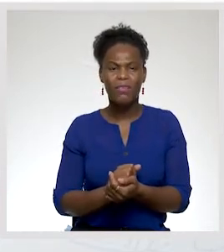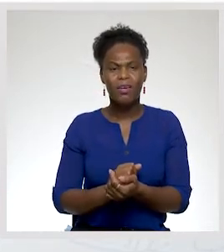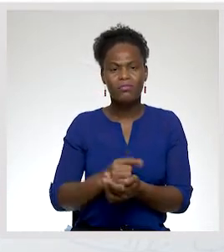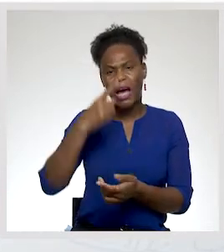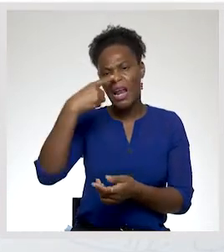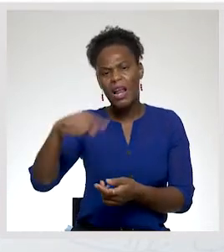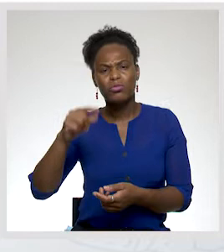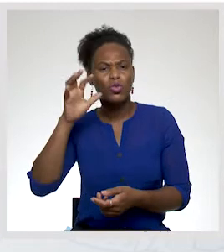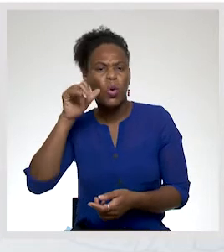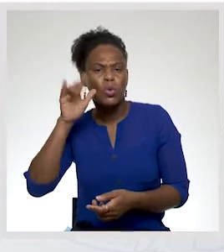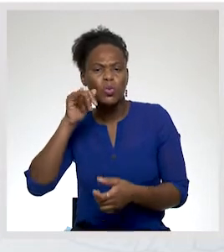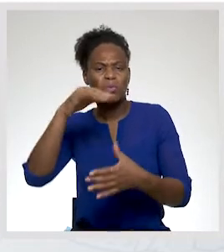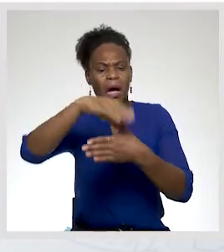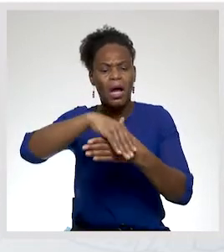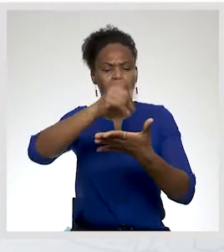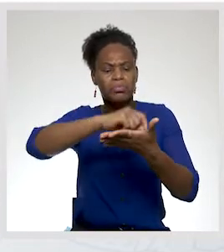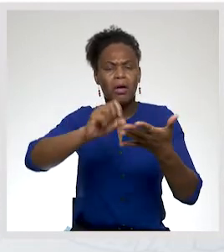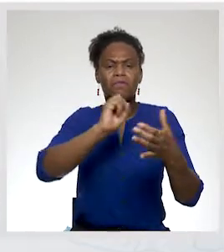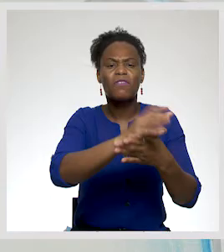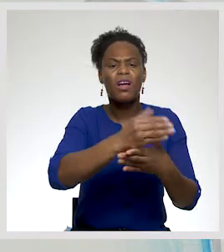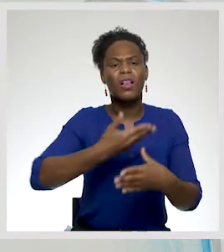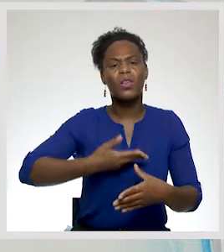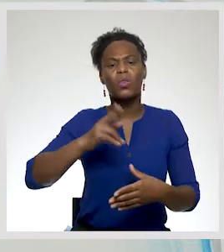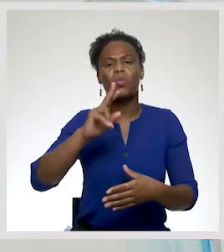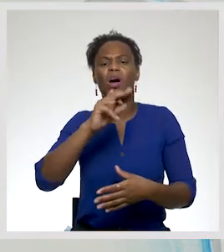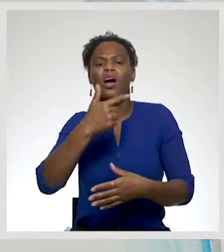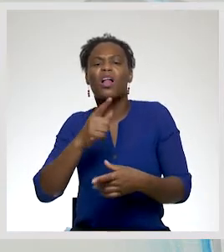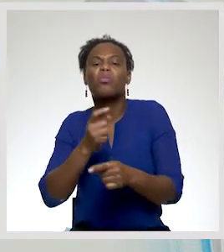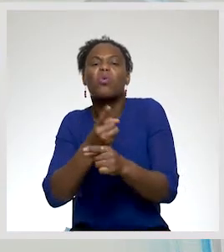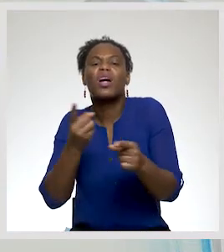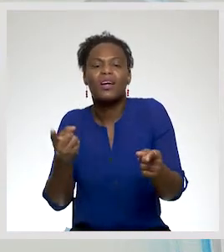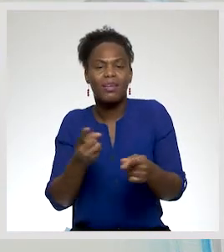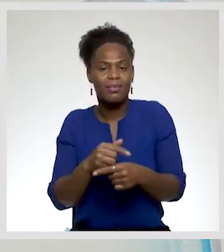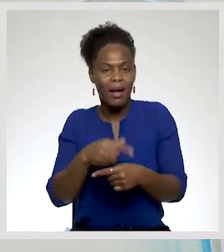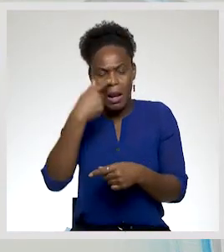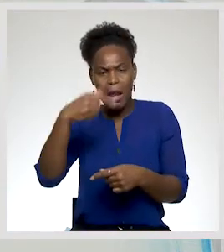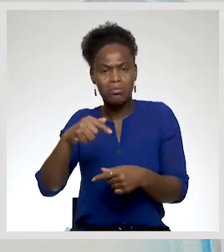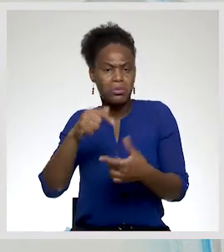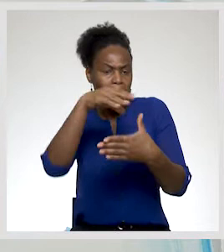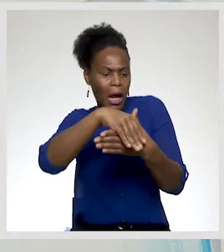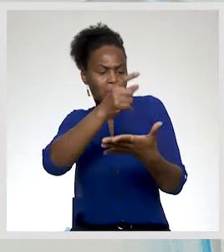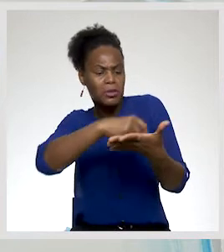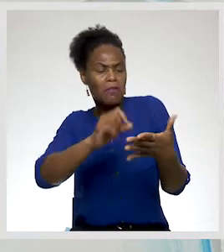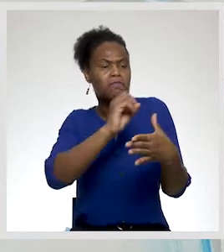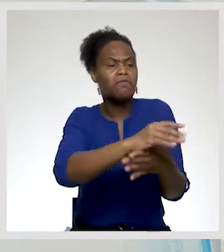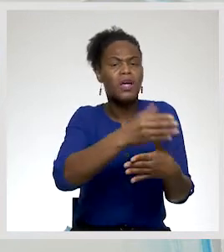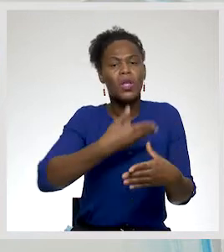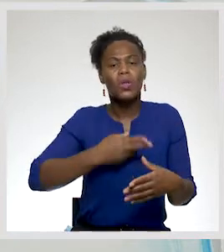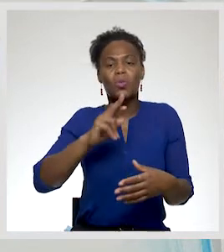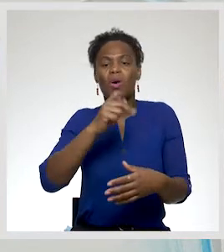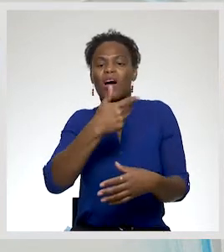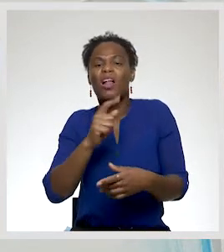roxo escreve a carta ao Duarte? Mas por quê é que o lápis roxo escreveu a carta ao Duarte,